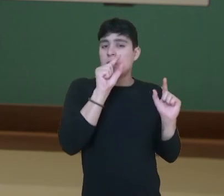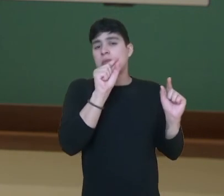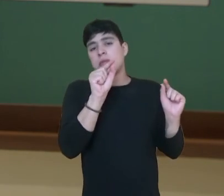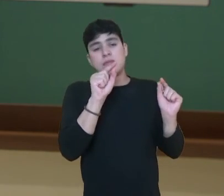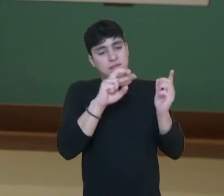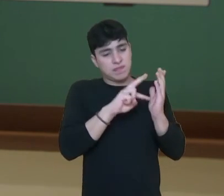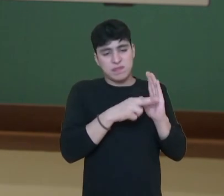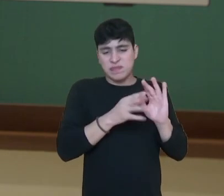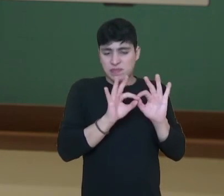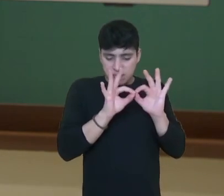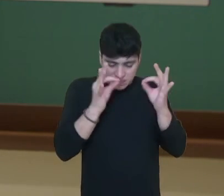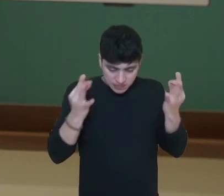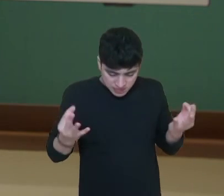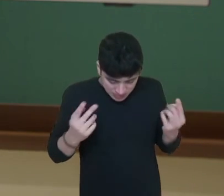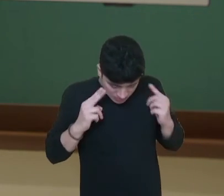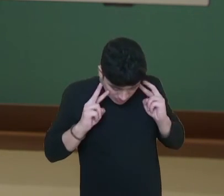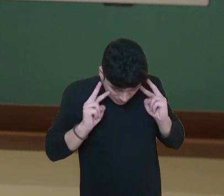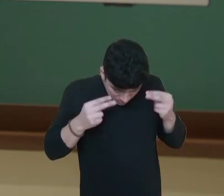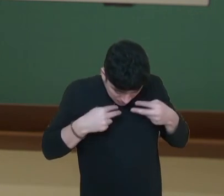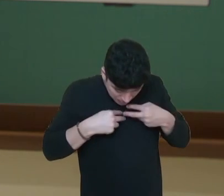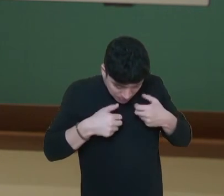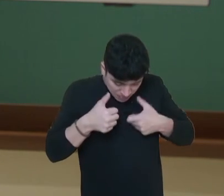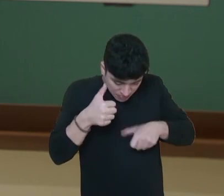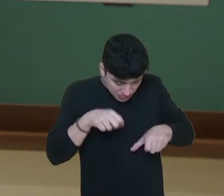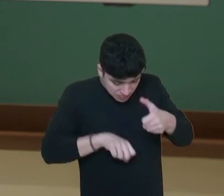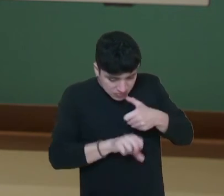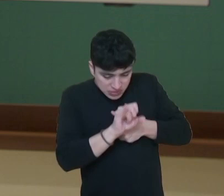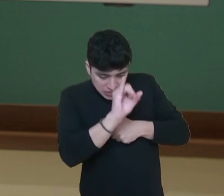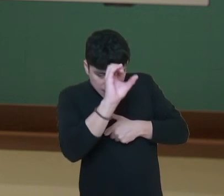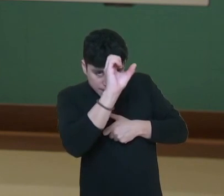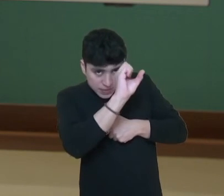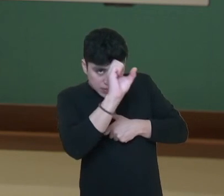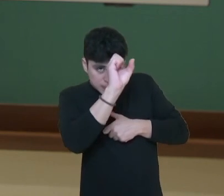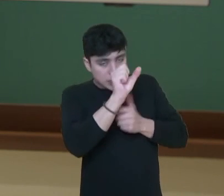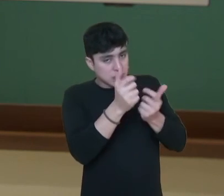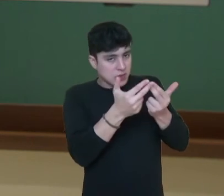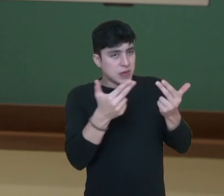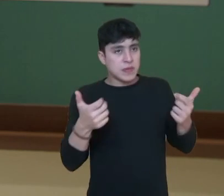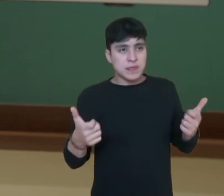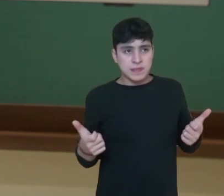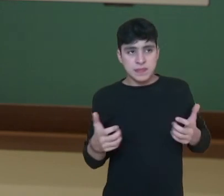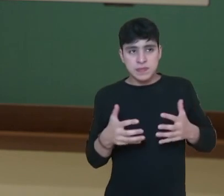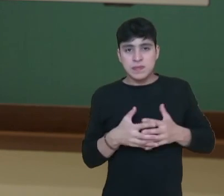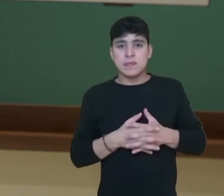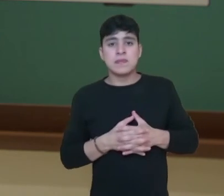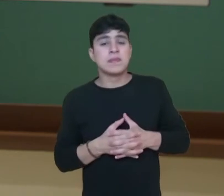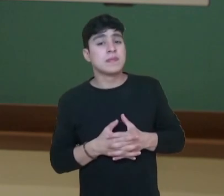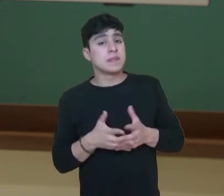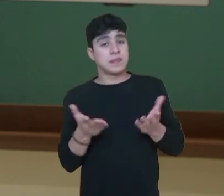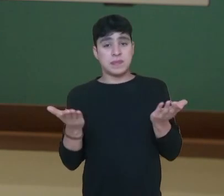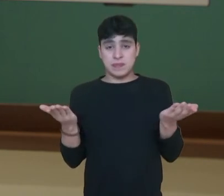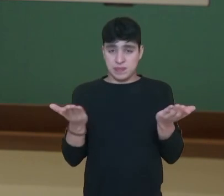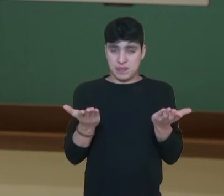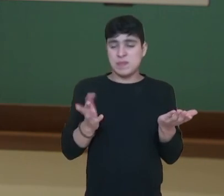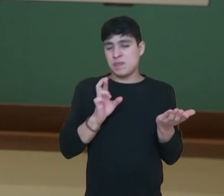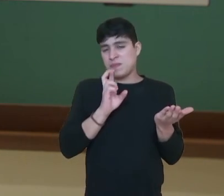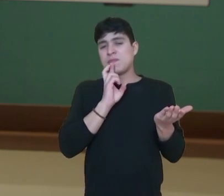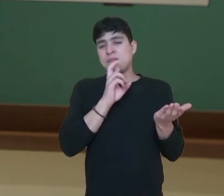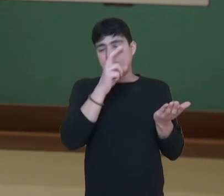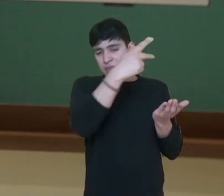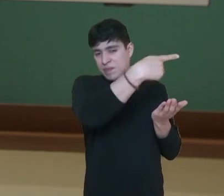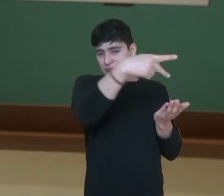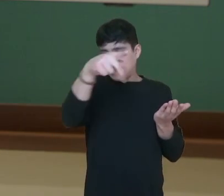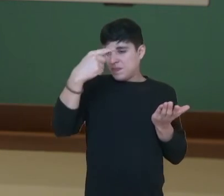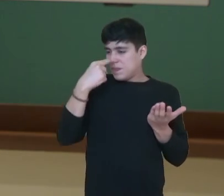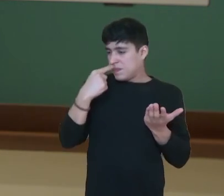se autoavaliar, de saber se você aprendeu alguma coisa. Certo? Acho que deu para entender bem. Resposta pessoal, claro, né?